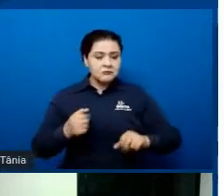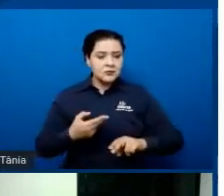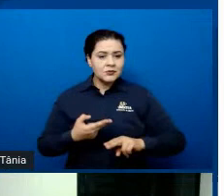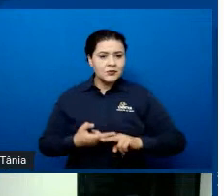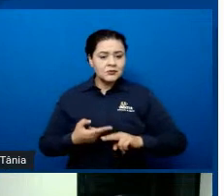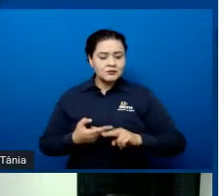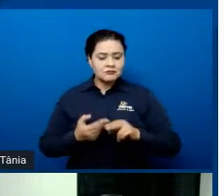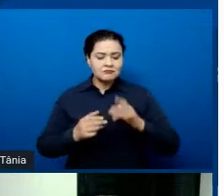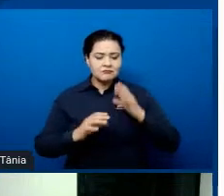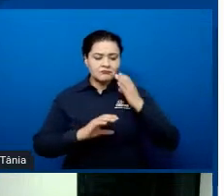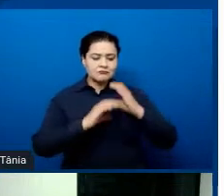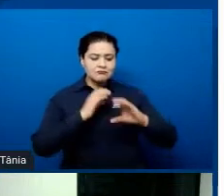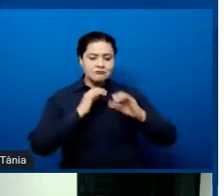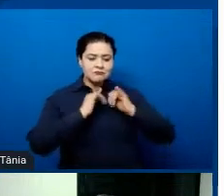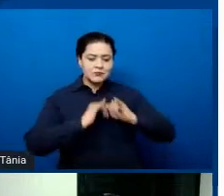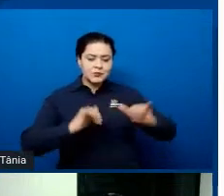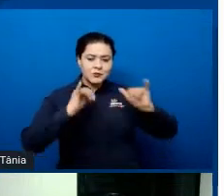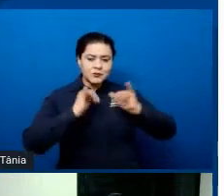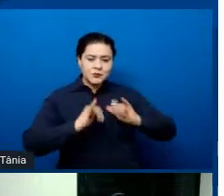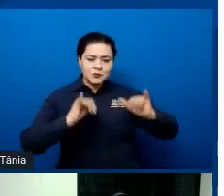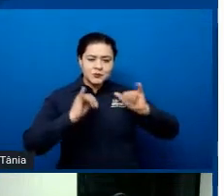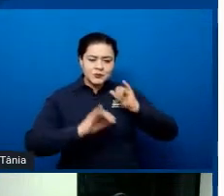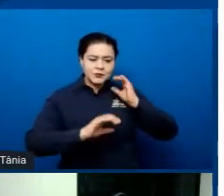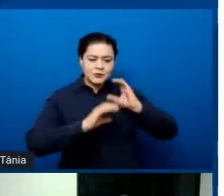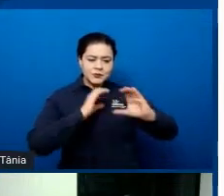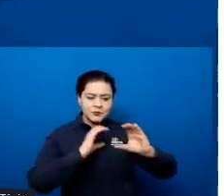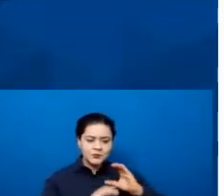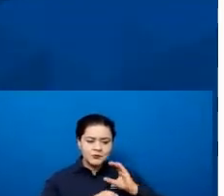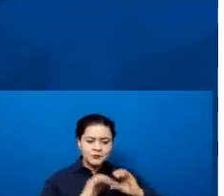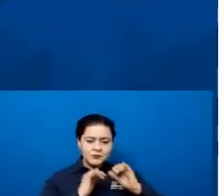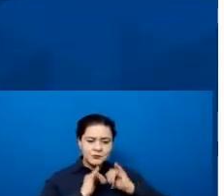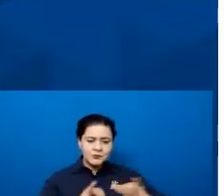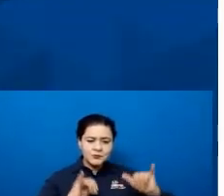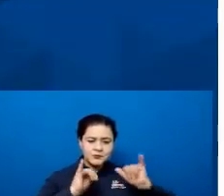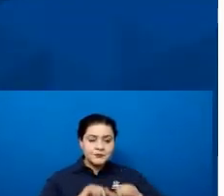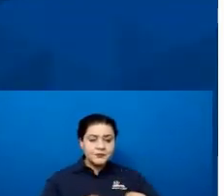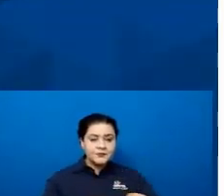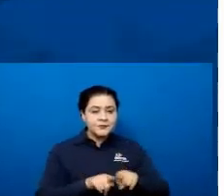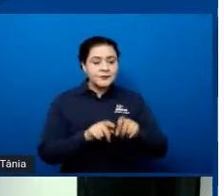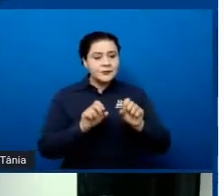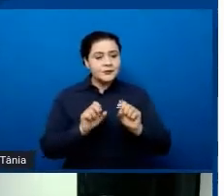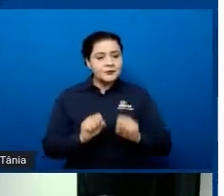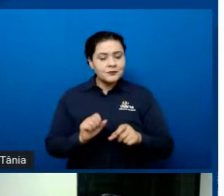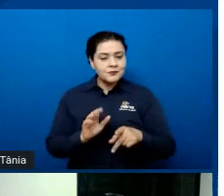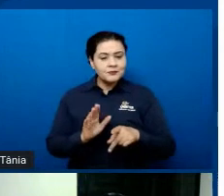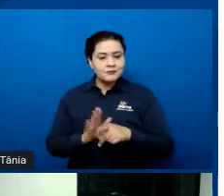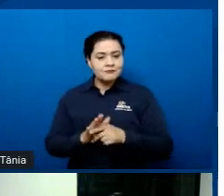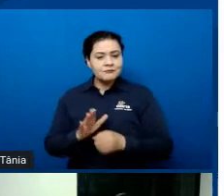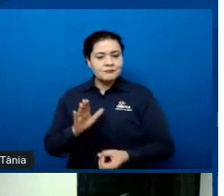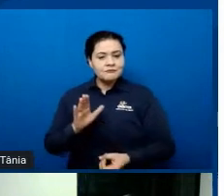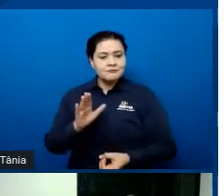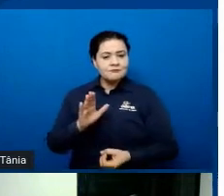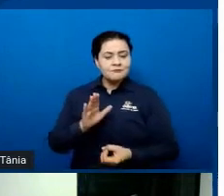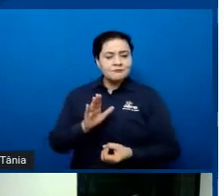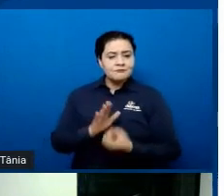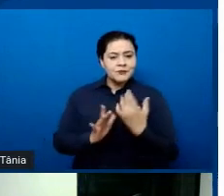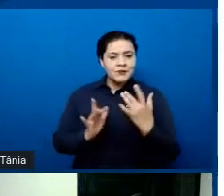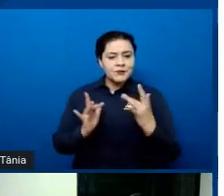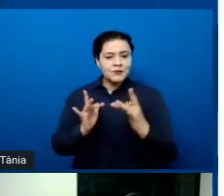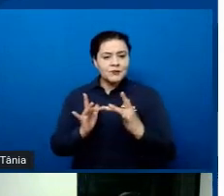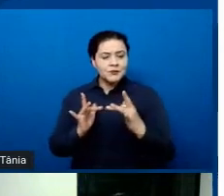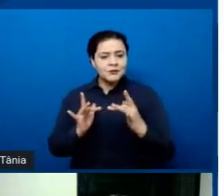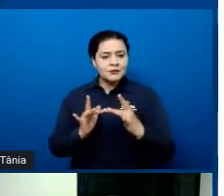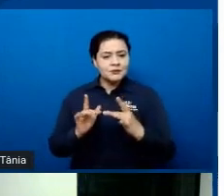muito utilizada na publicidade. Eu posso criar interatividade com embalagens, eu posso criar interatividades com